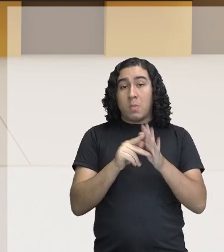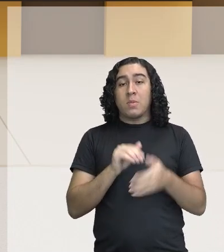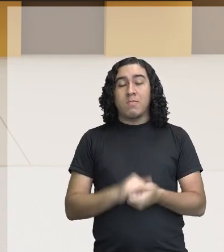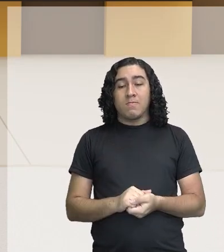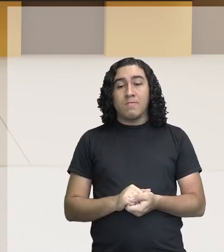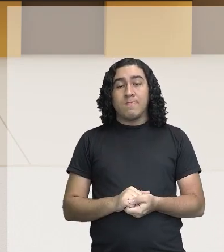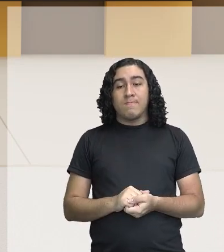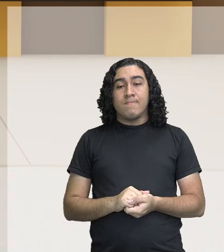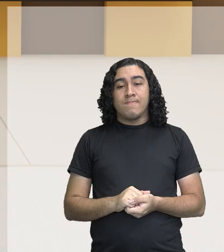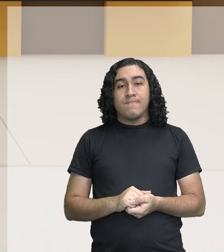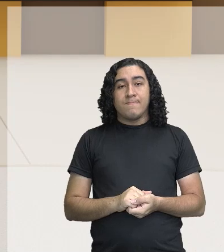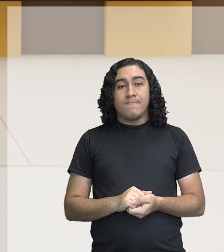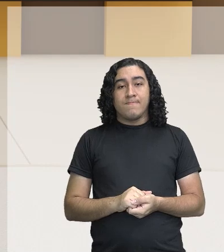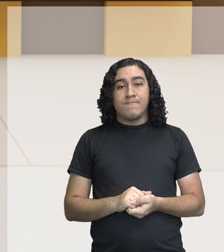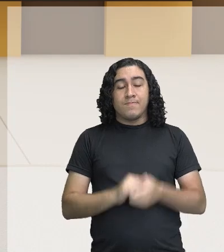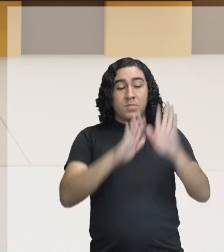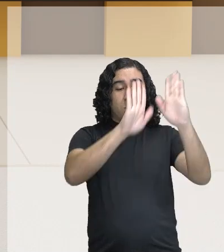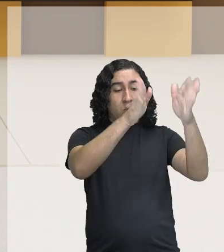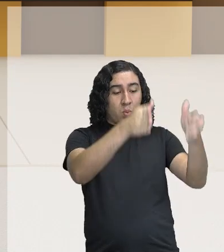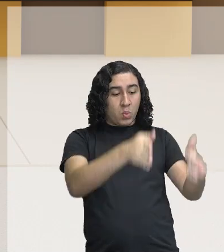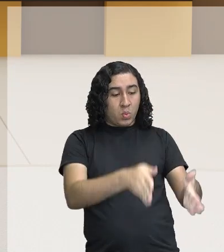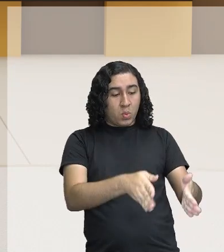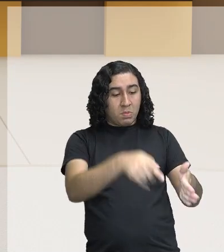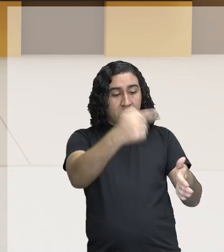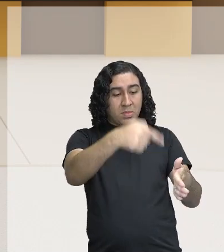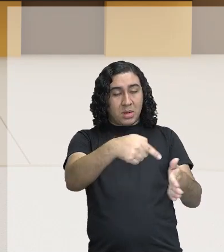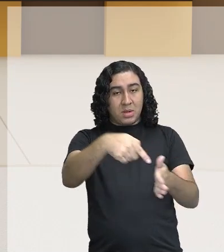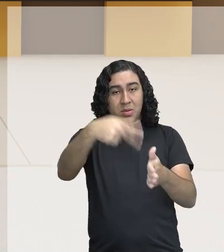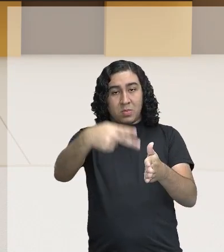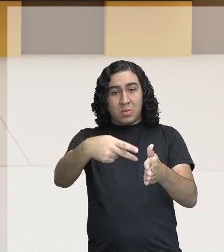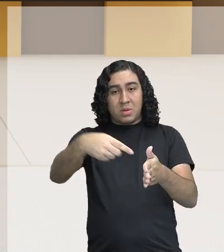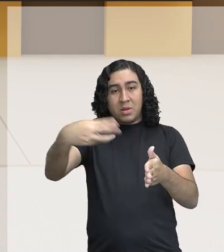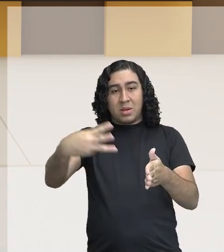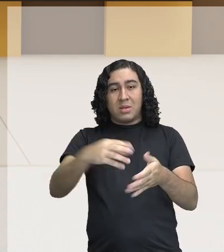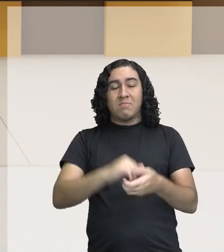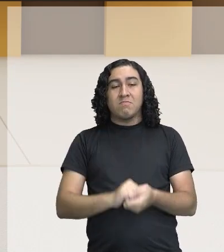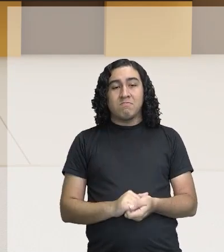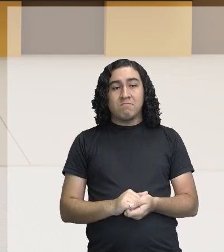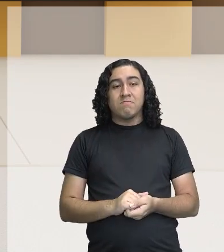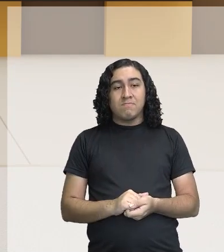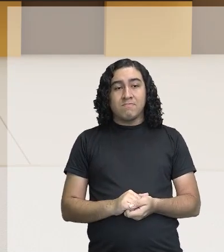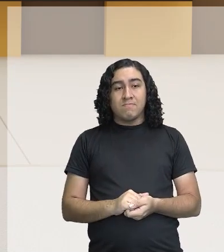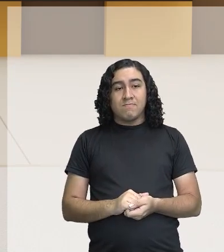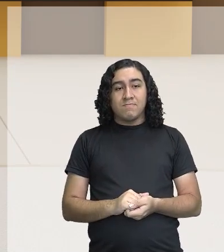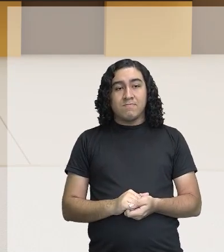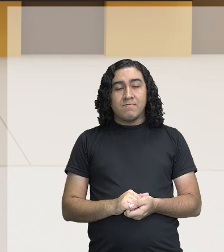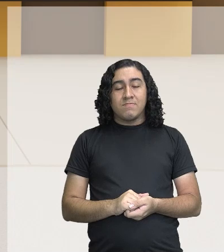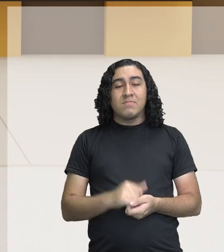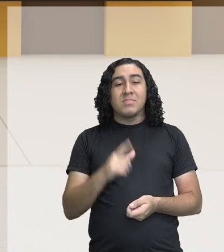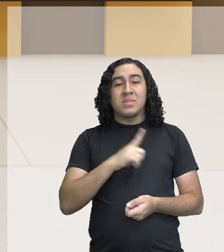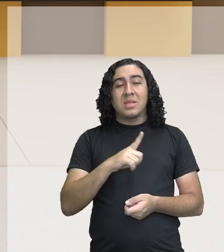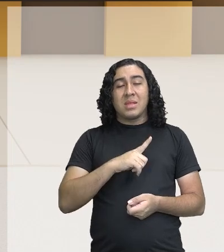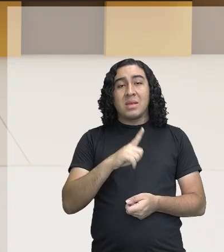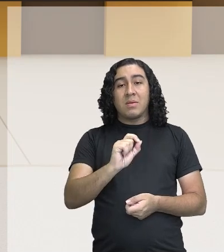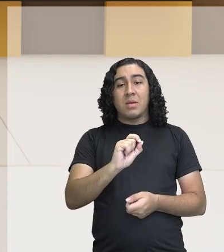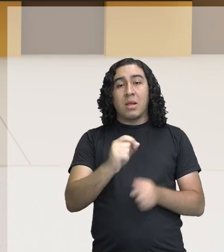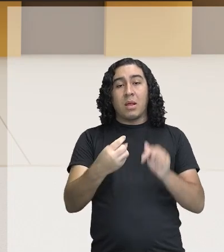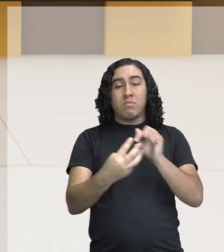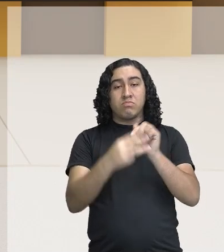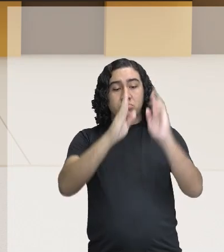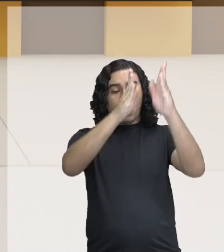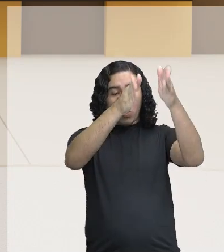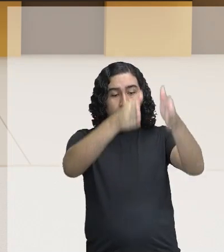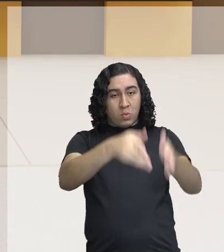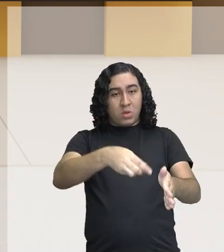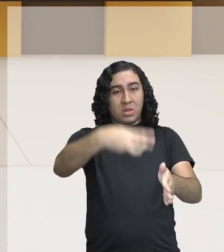terceira coluna, então nós temos ali, separado, a professora Manuela colocou aqui no nosso quadro, 3. Então, sobre